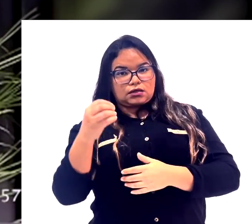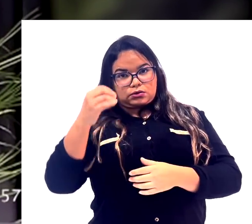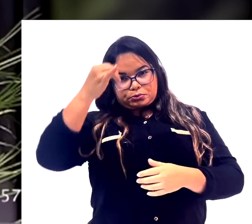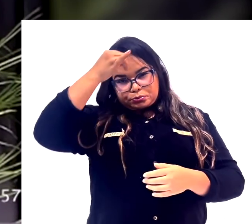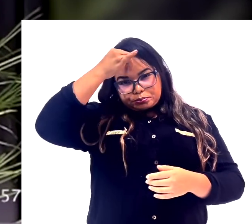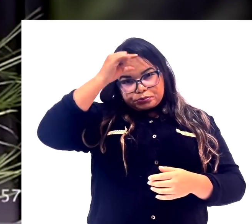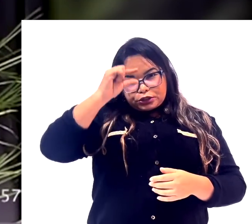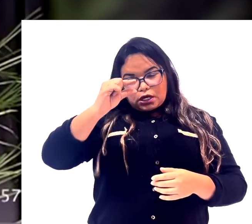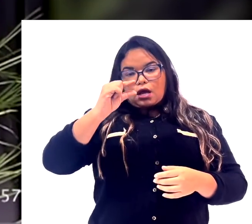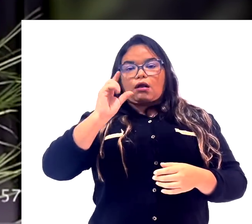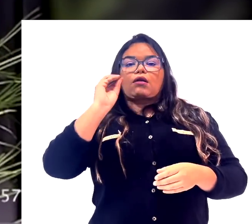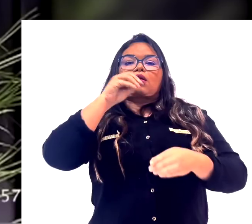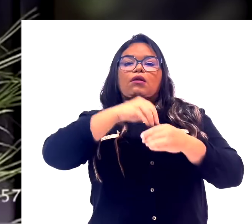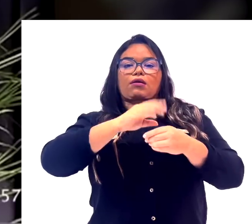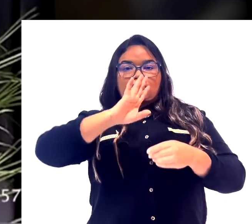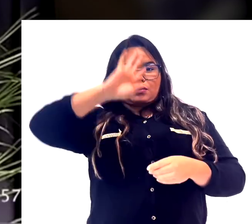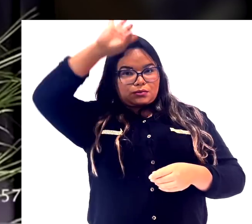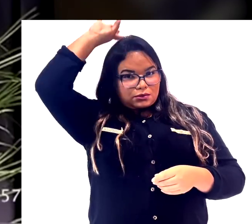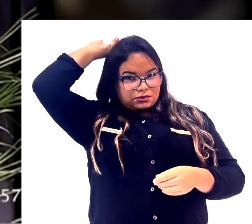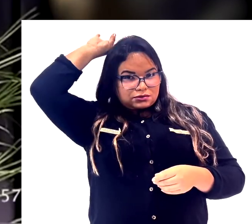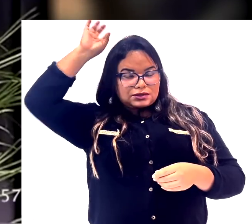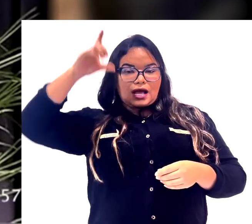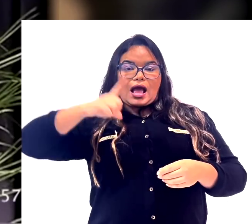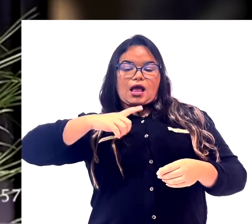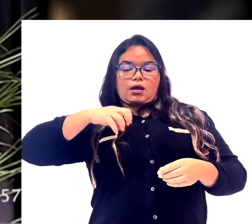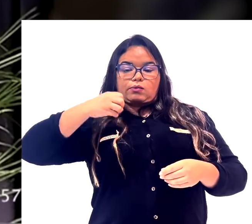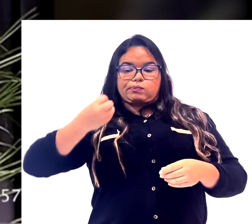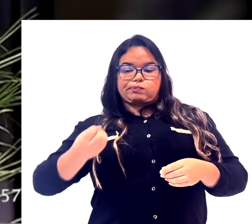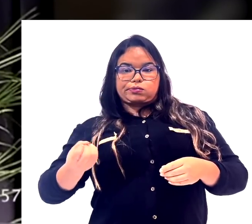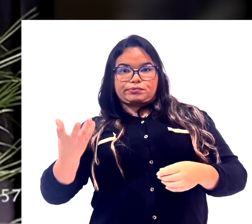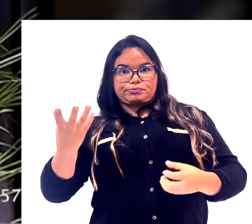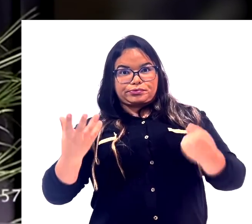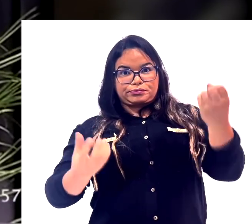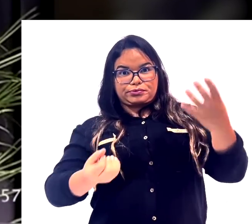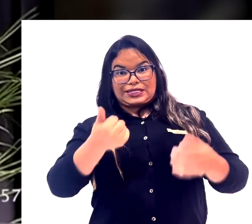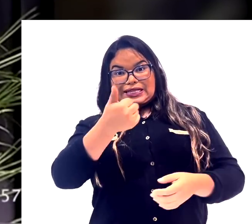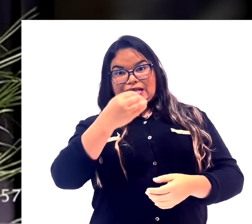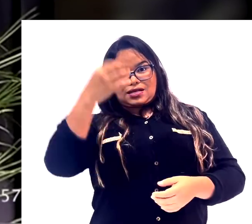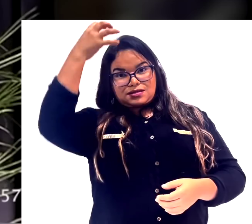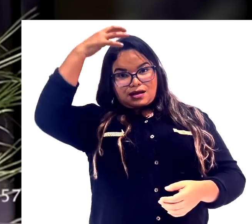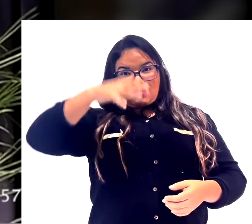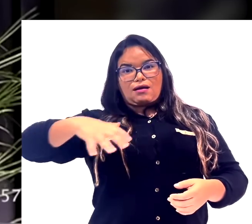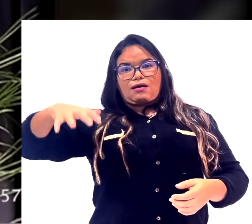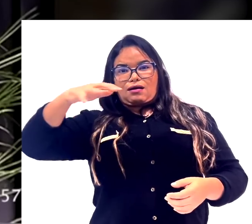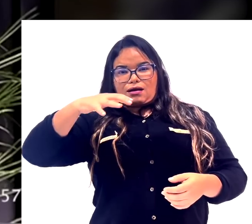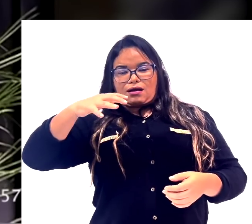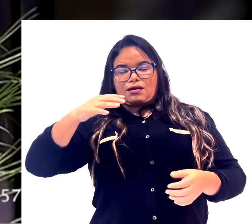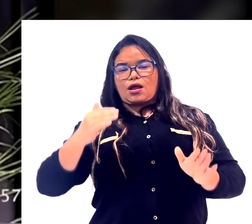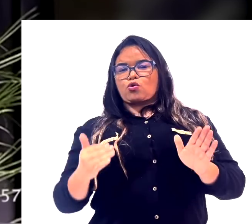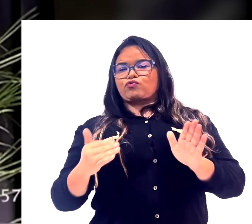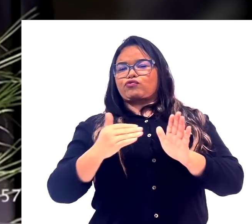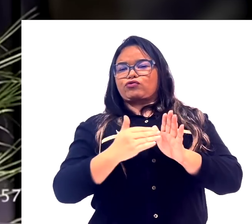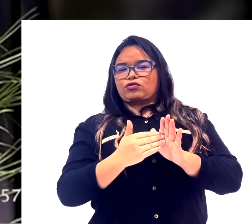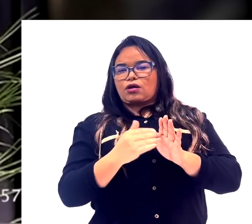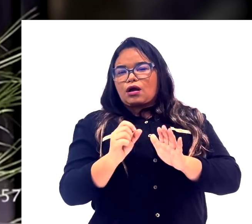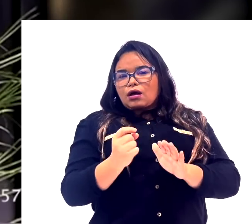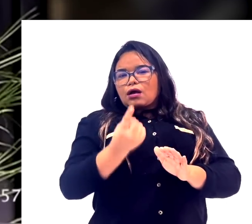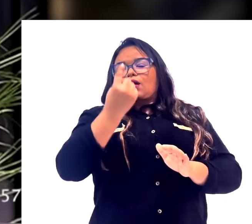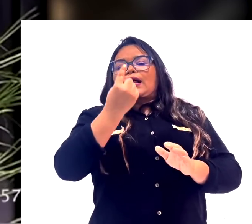Uma vez que está dividido em 10, então só depois que ele faz a sua aparição. 3 deles são um incômodo para